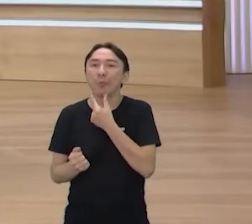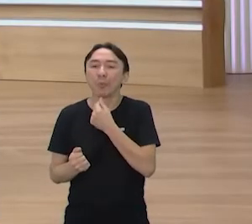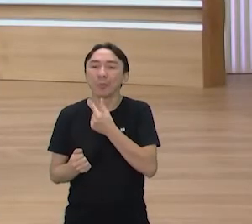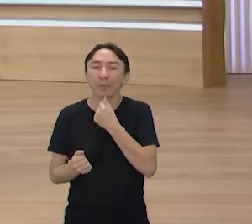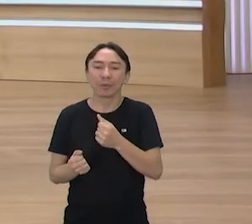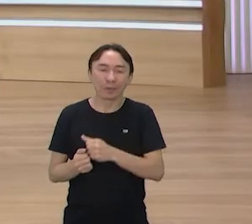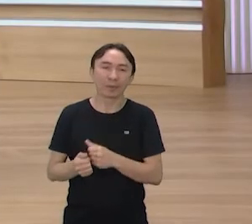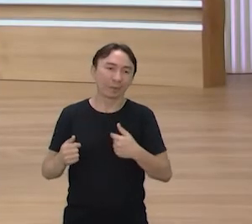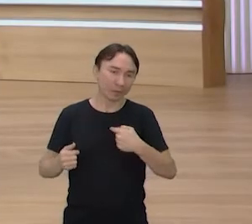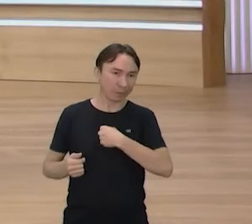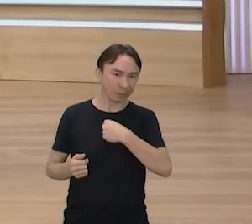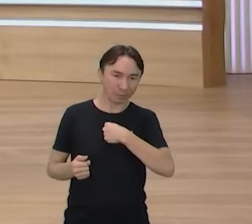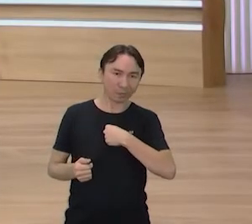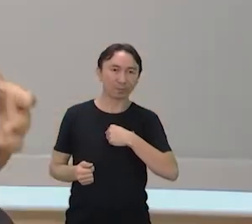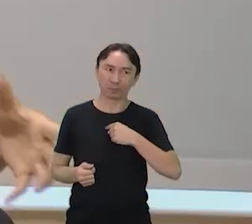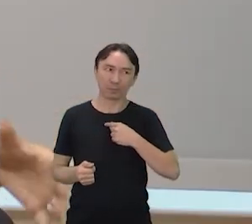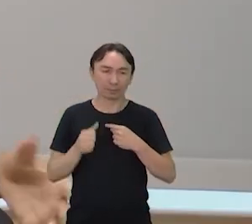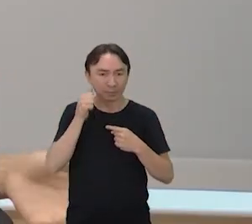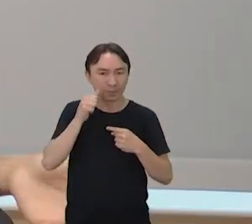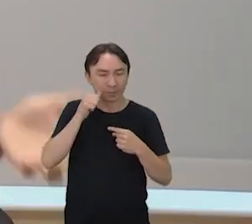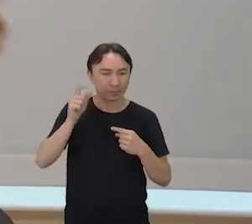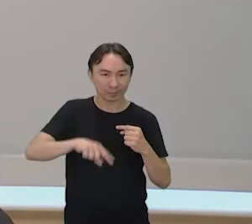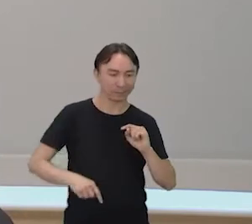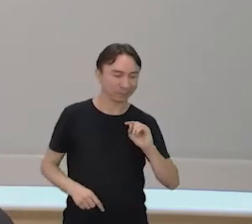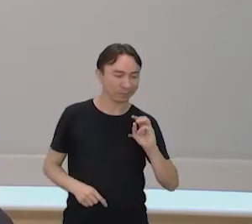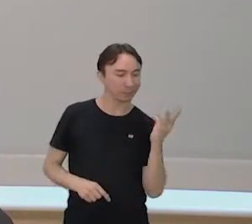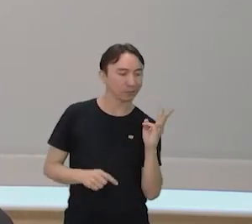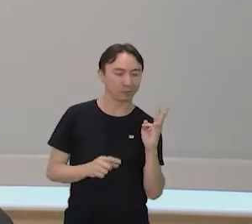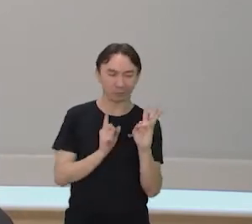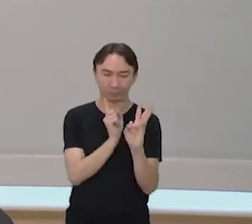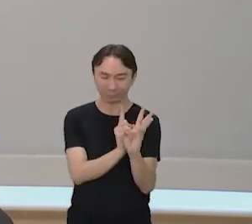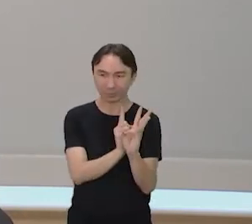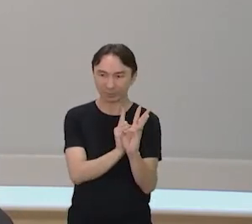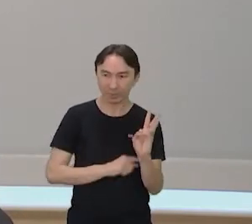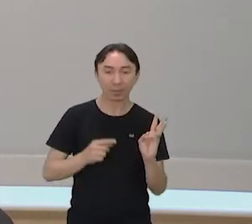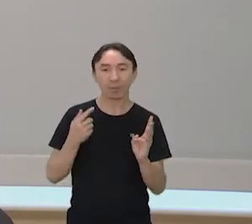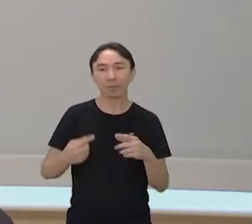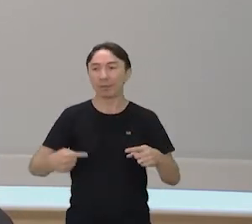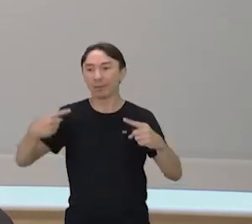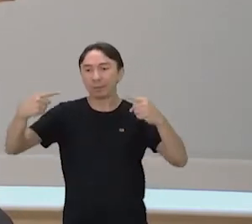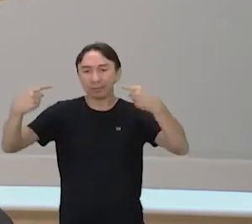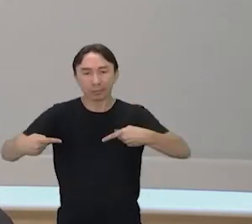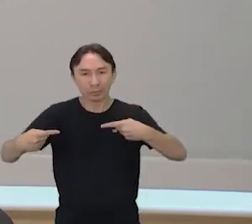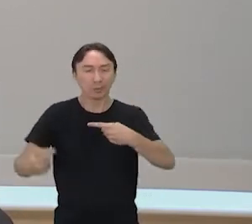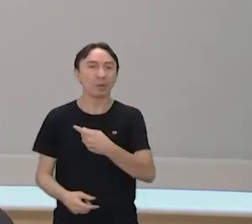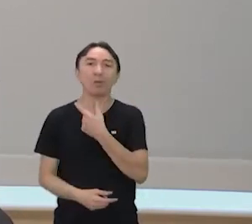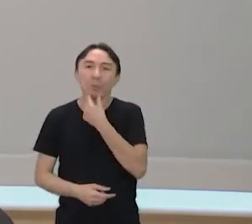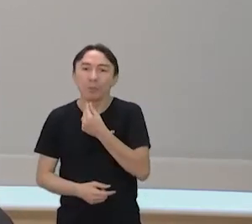entravam nos times dos meninos, então eu joguei durante muito tempo. Inclusive, depois de velha, eu continuei jogando. A